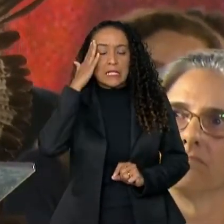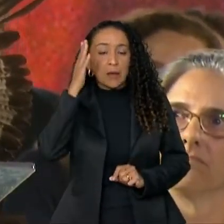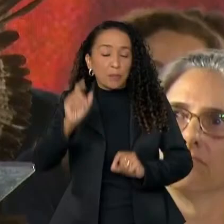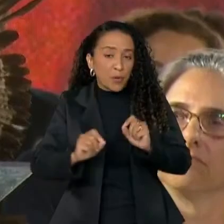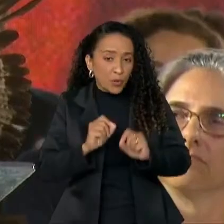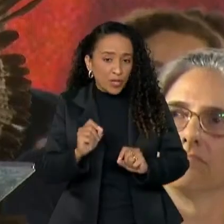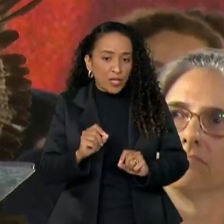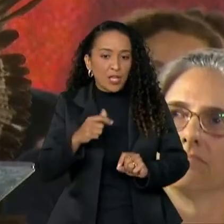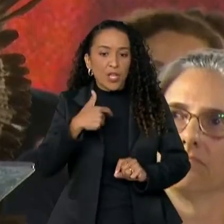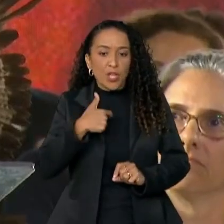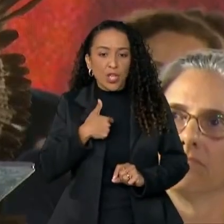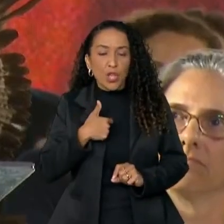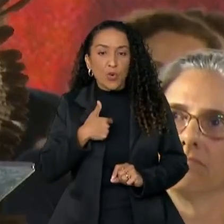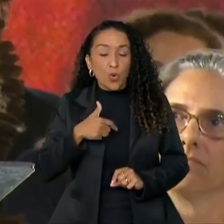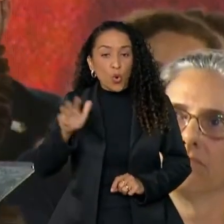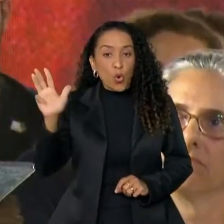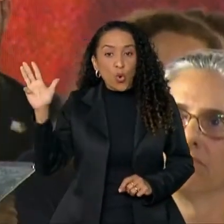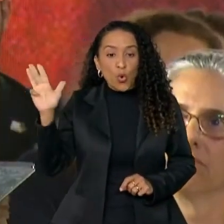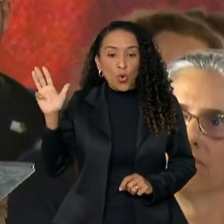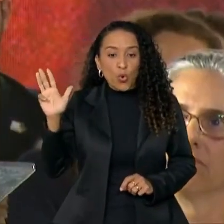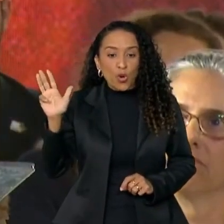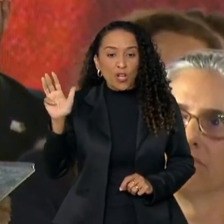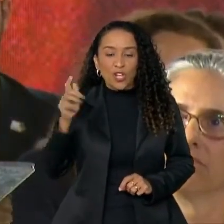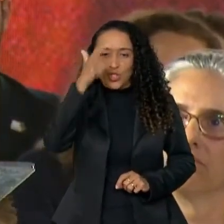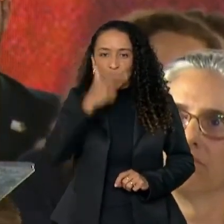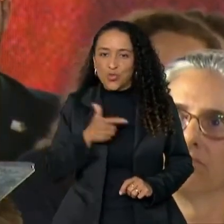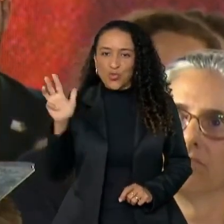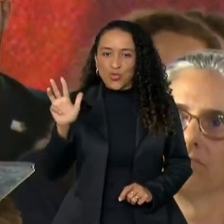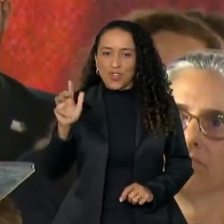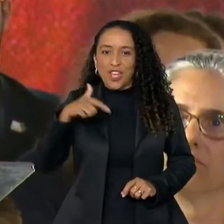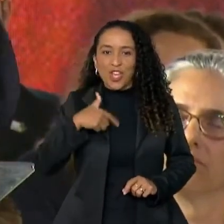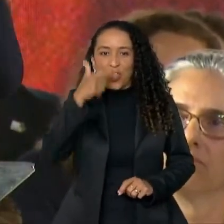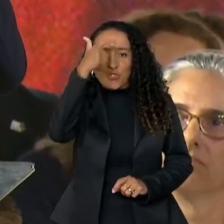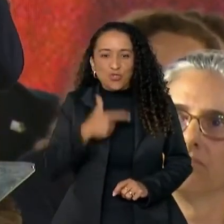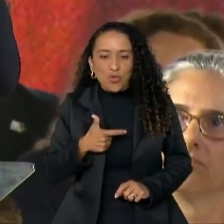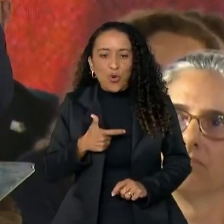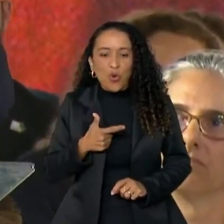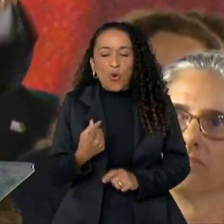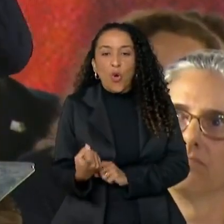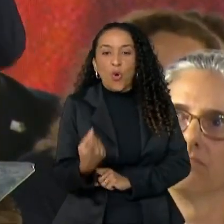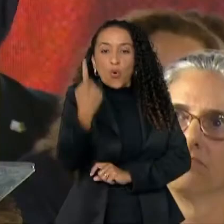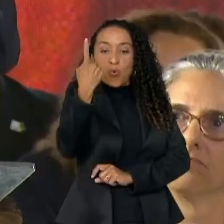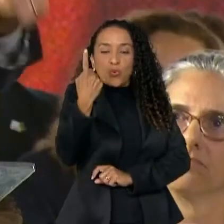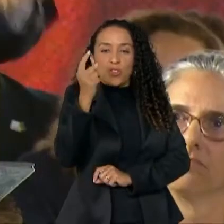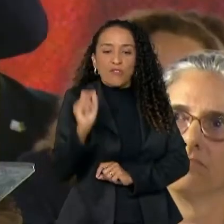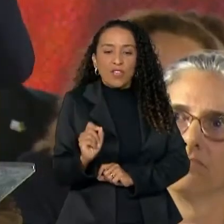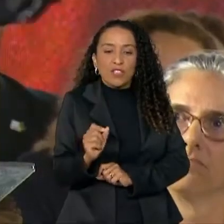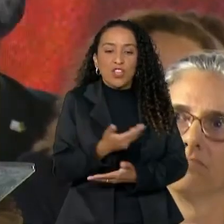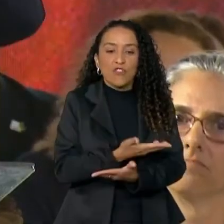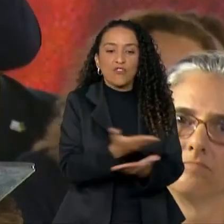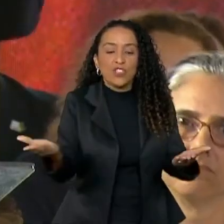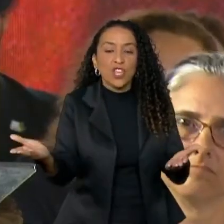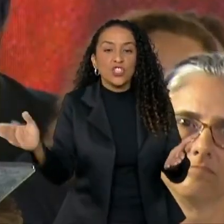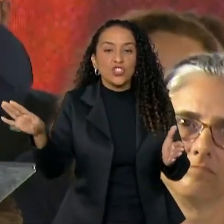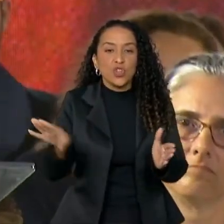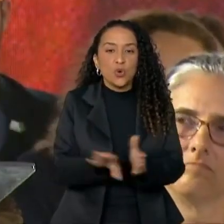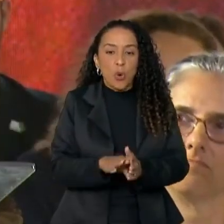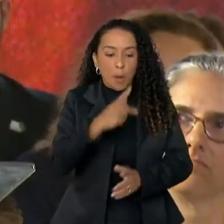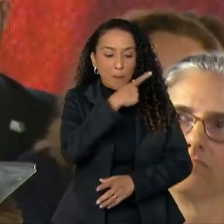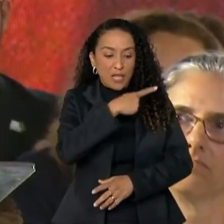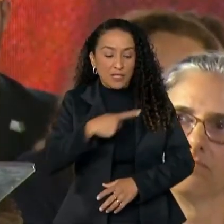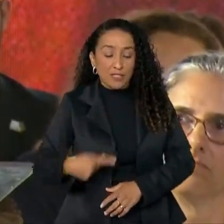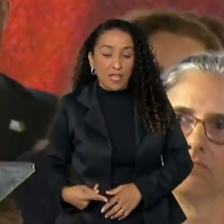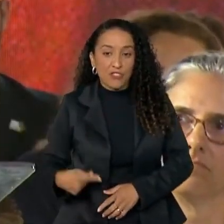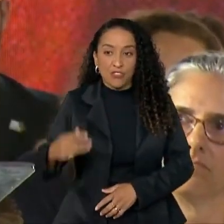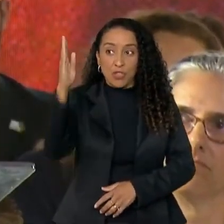seguinte: eu, Lula, não sou eu, Lula. Eu sou a única vez que vocês chegaram à presidência